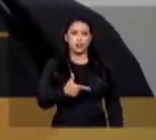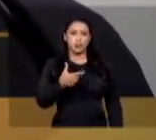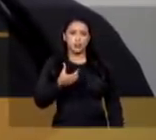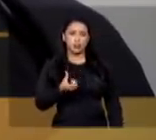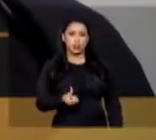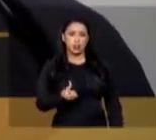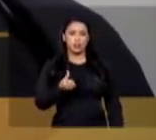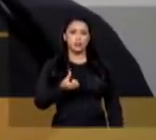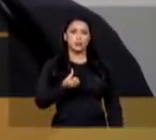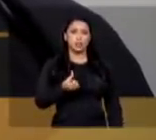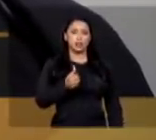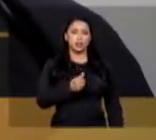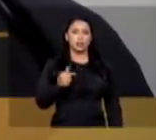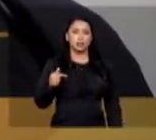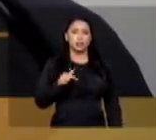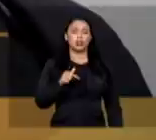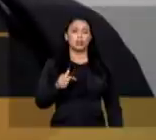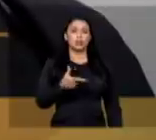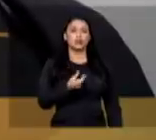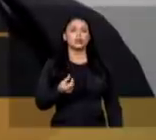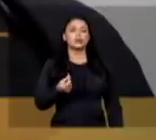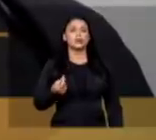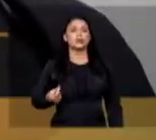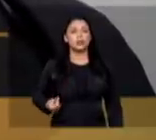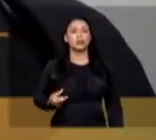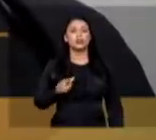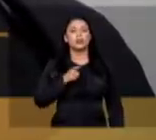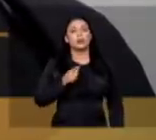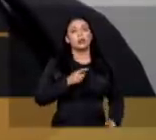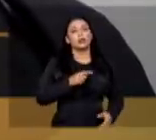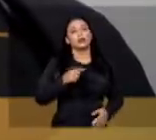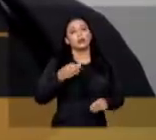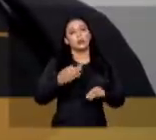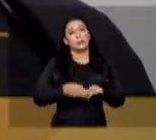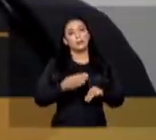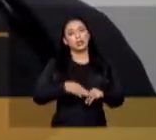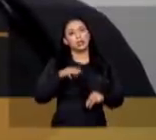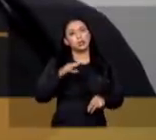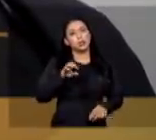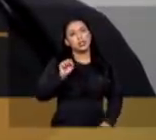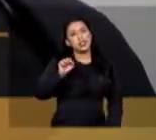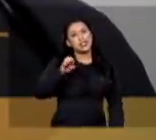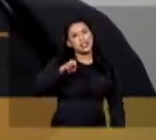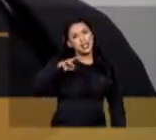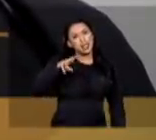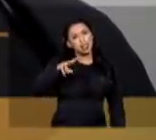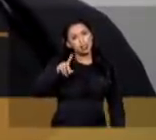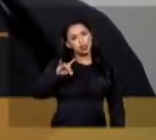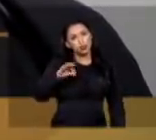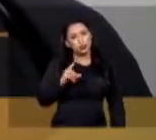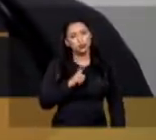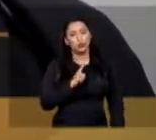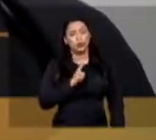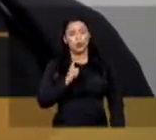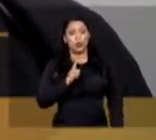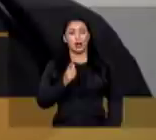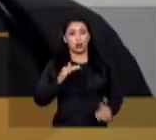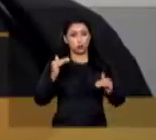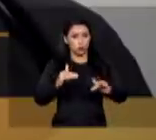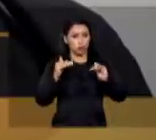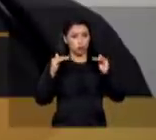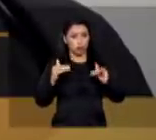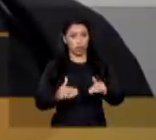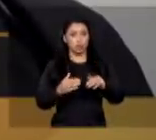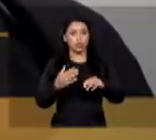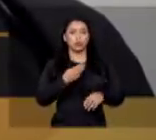26.627, deferida em 31/8/2020 pelo eminente ministro Sérgio Cuquina, determinando a autoridade coatora, excelentíssimo